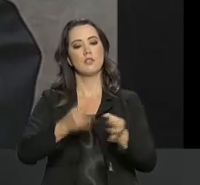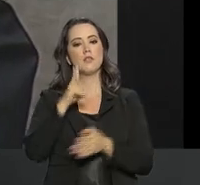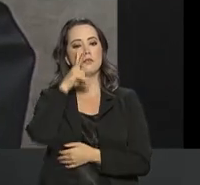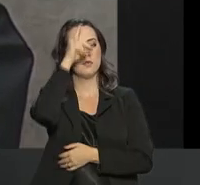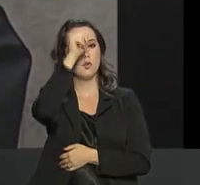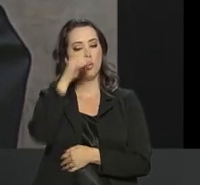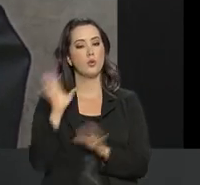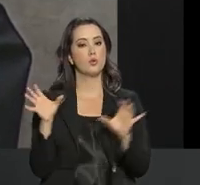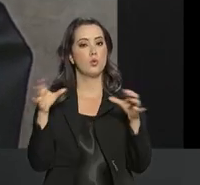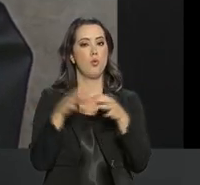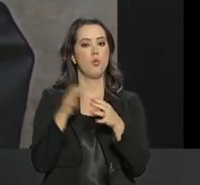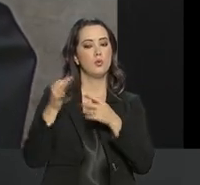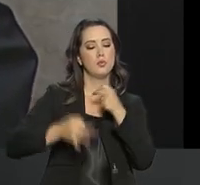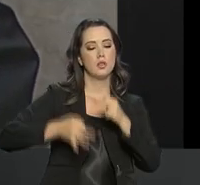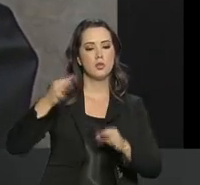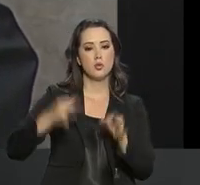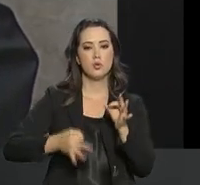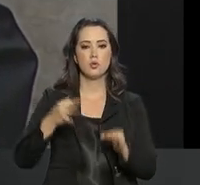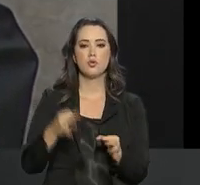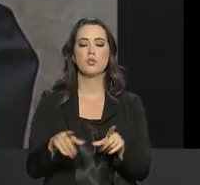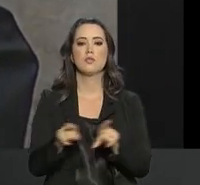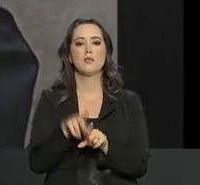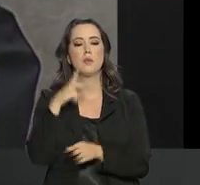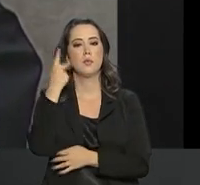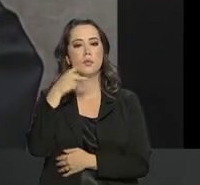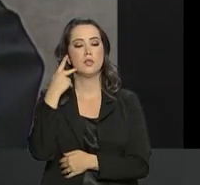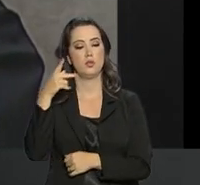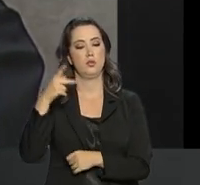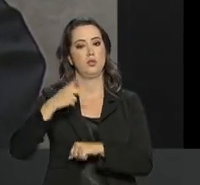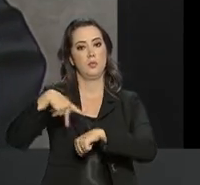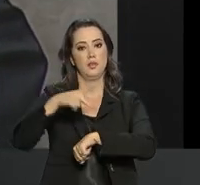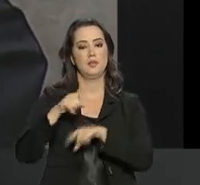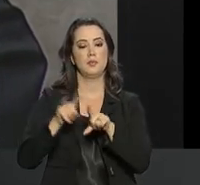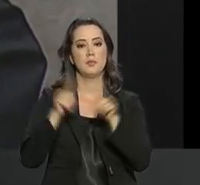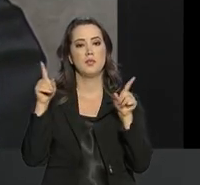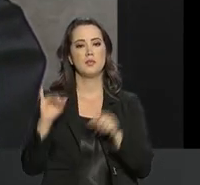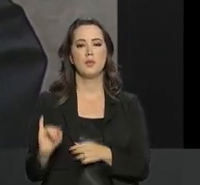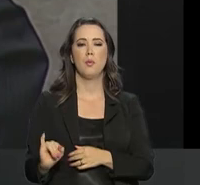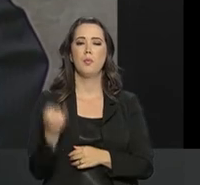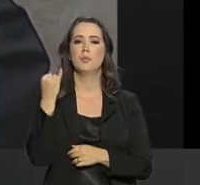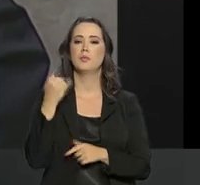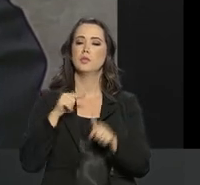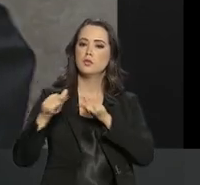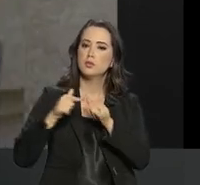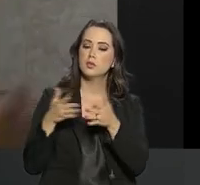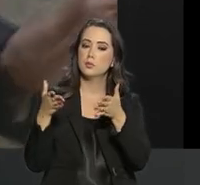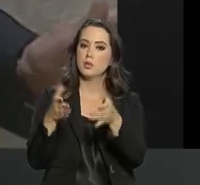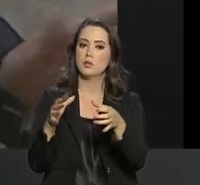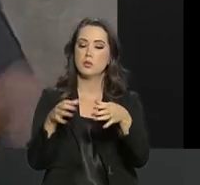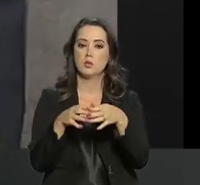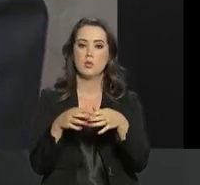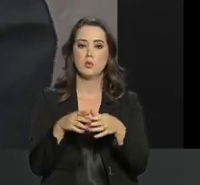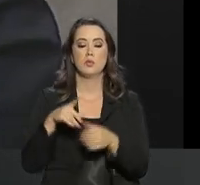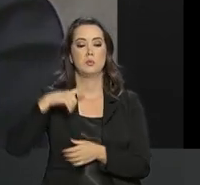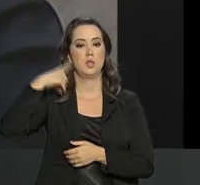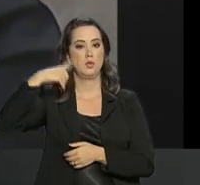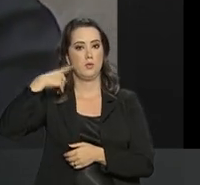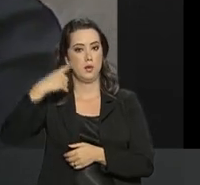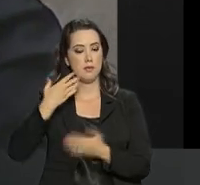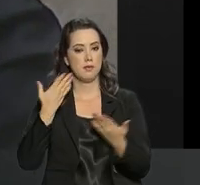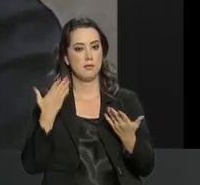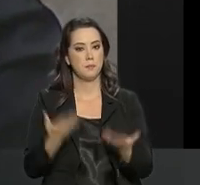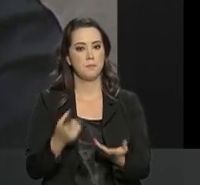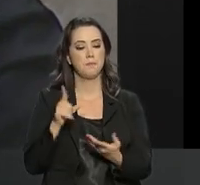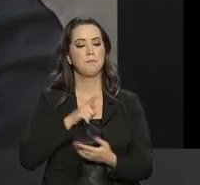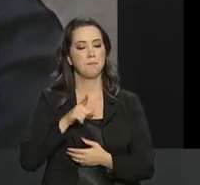no meio jurídico, fosse no meio político do país. Mas tive a oportunidade de trabalhar nessa área. Na advocacia, eminente